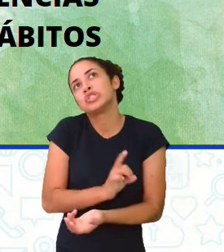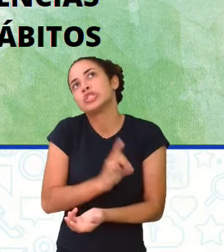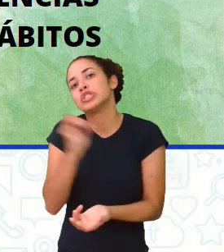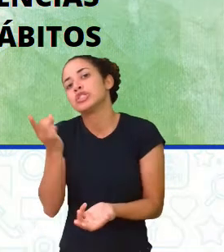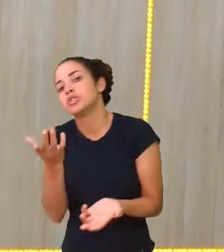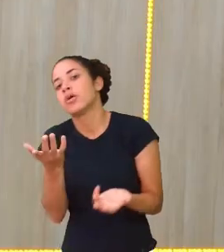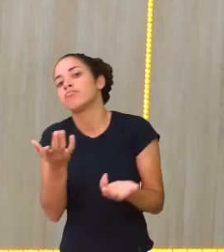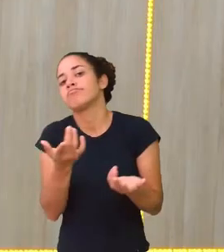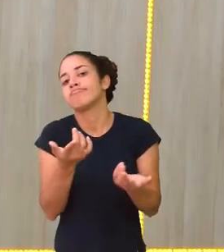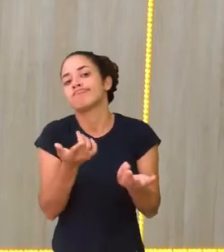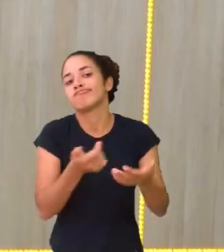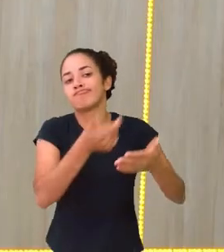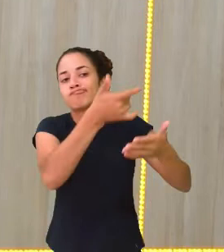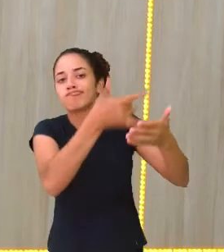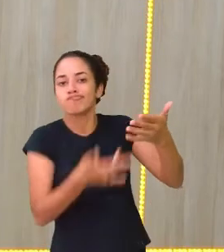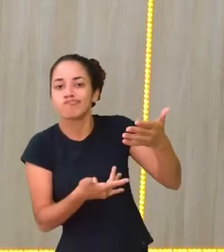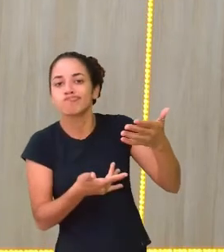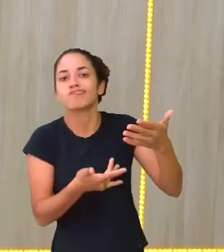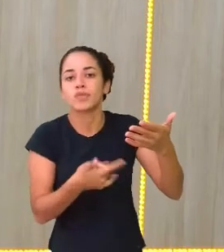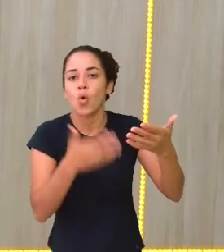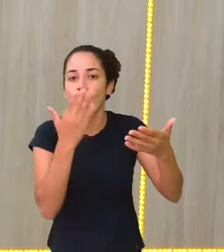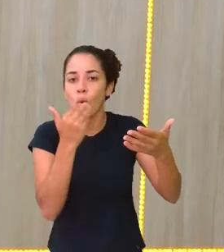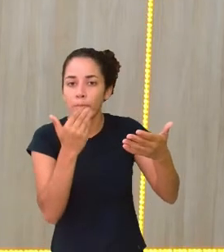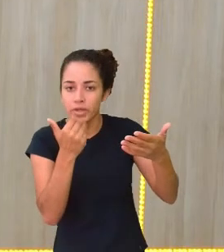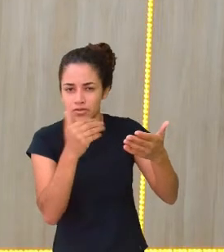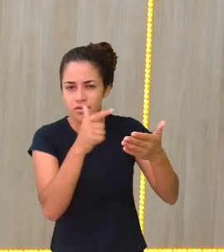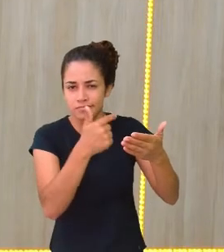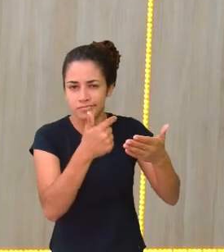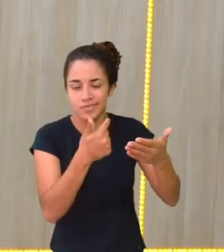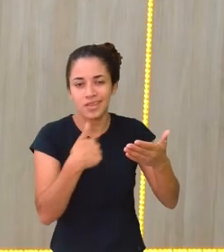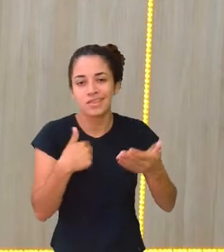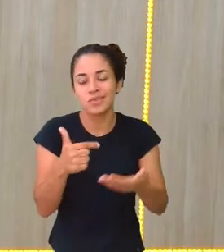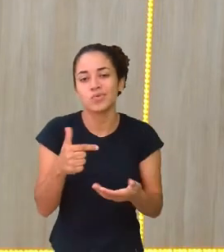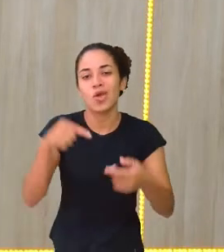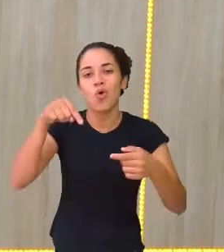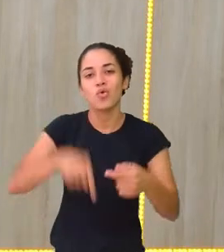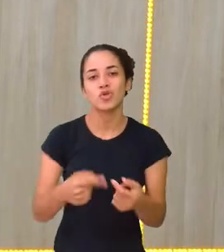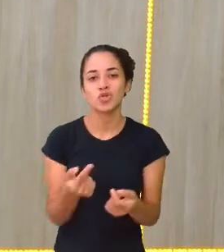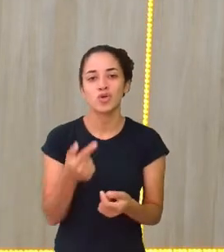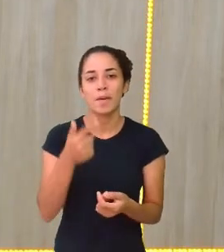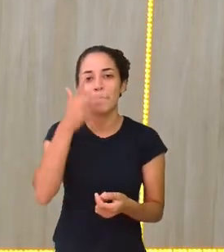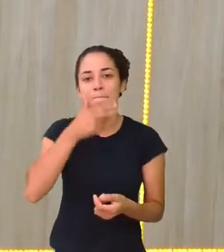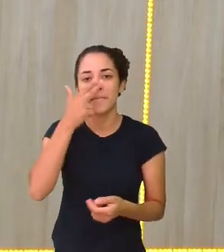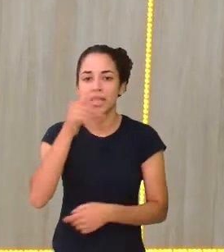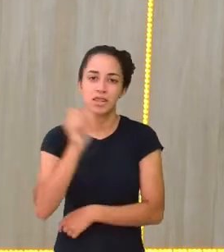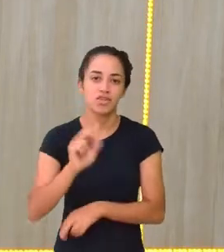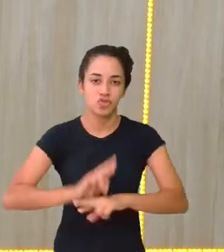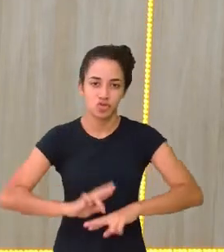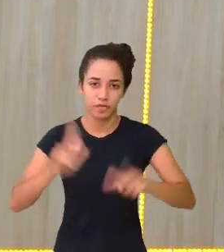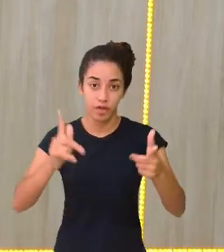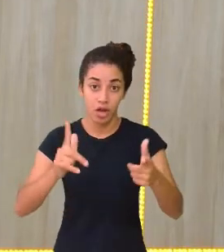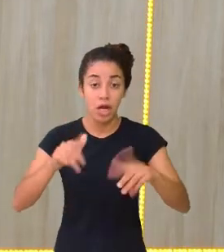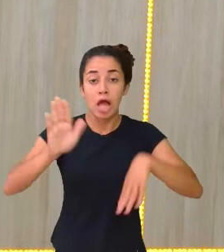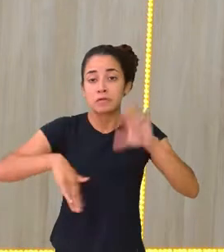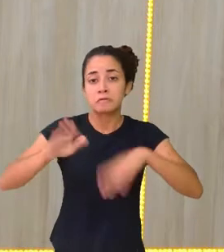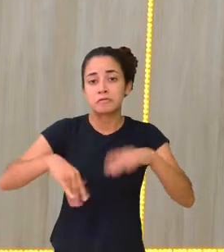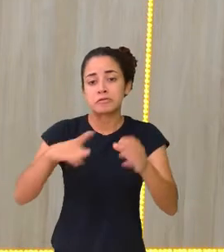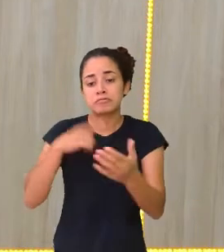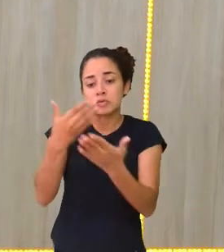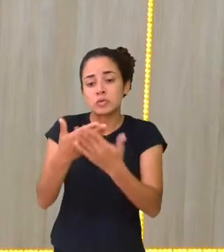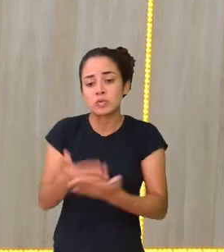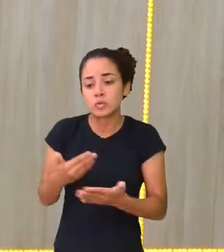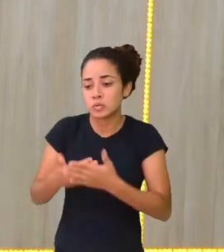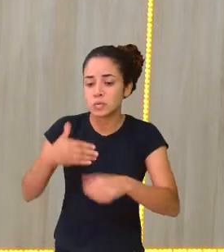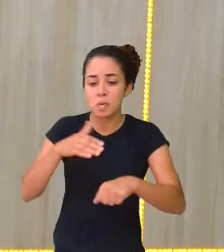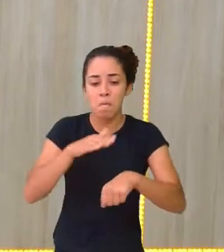um cardápio de um dia não seja igual ao que nós temos hoje. Muitas vezes a gente vai começar a fazer um estudo numa linha do tempo e vai ver que as